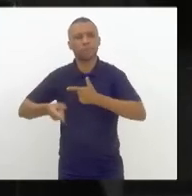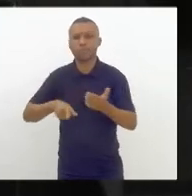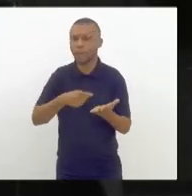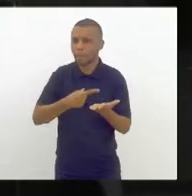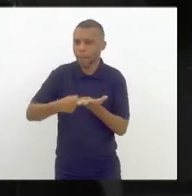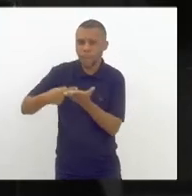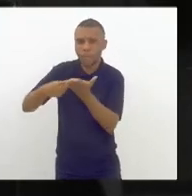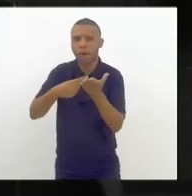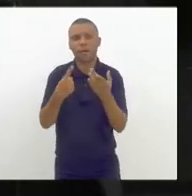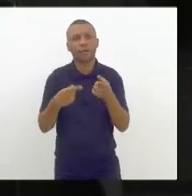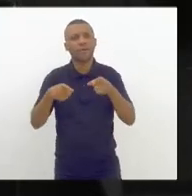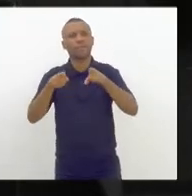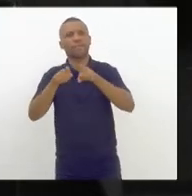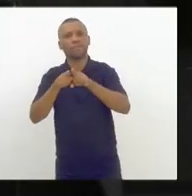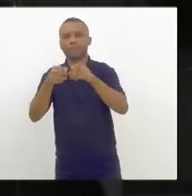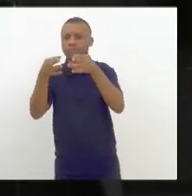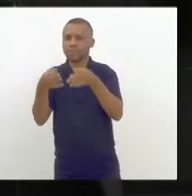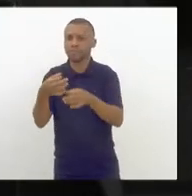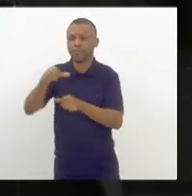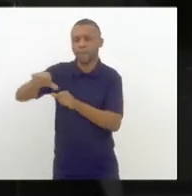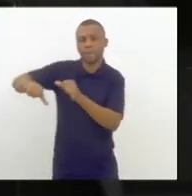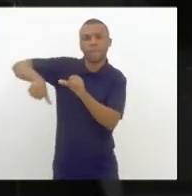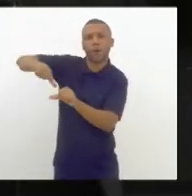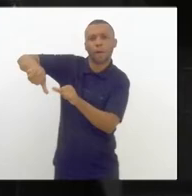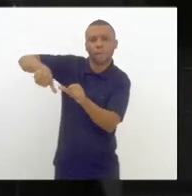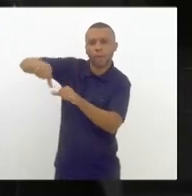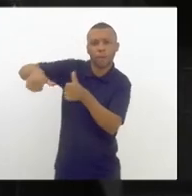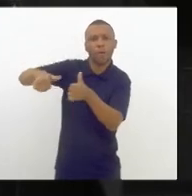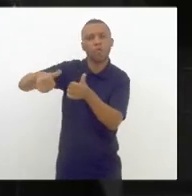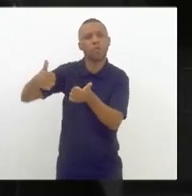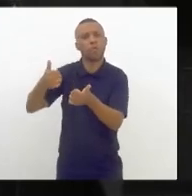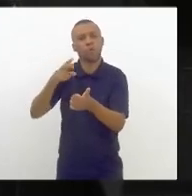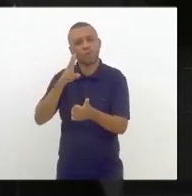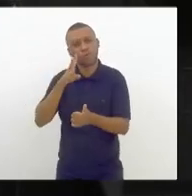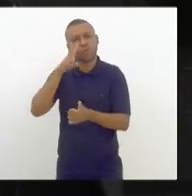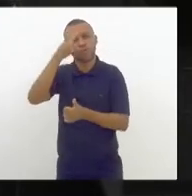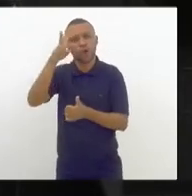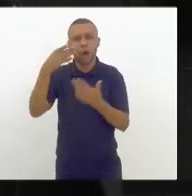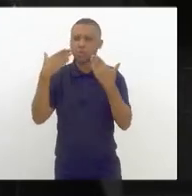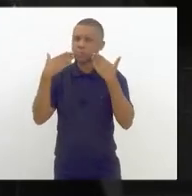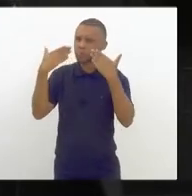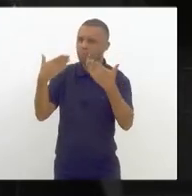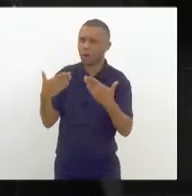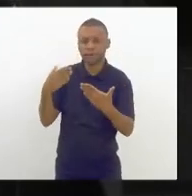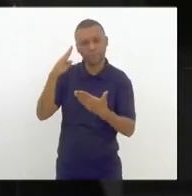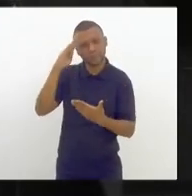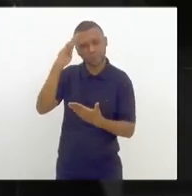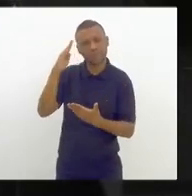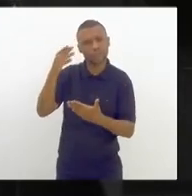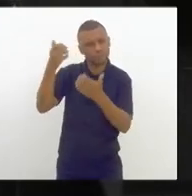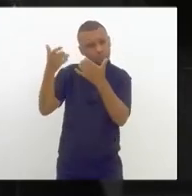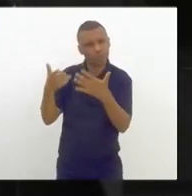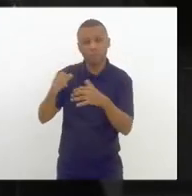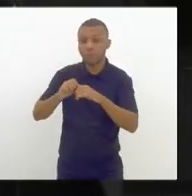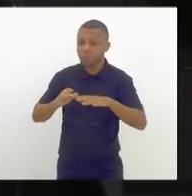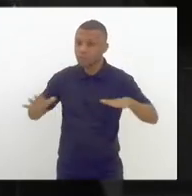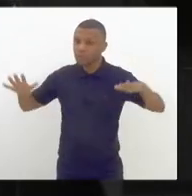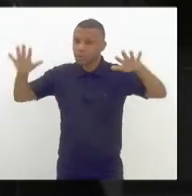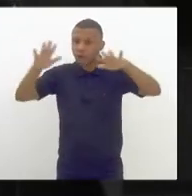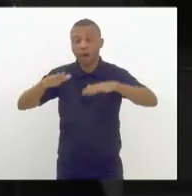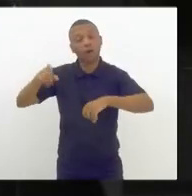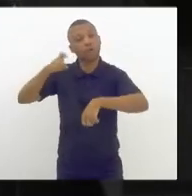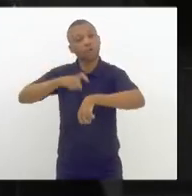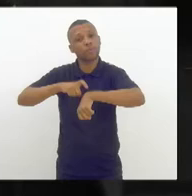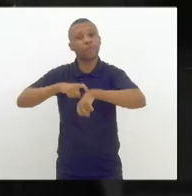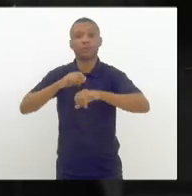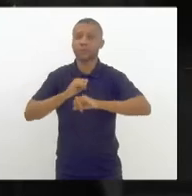seguem firme seguem renovados seguem pujantes né Principalmente como eu falei mais geral na campanha luta por